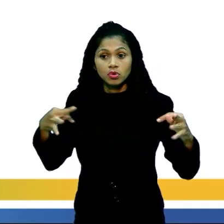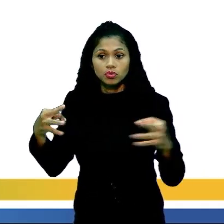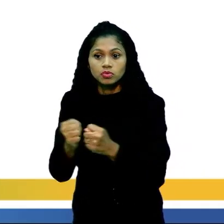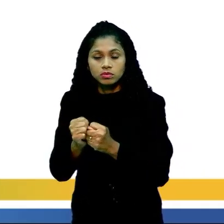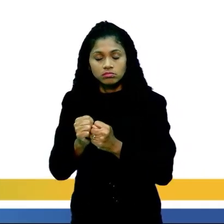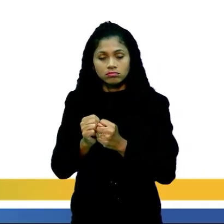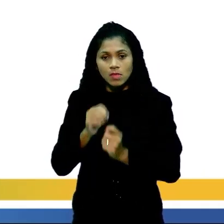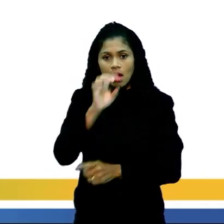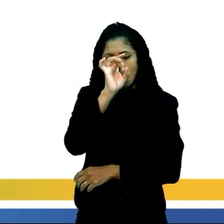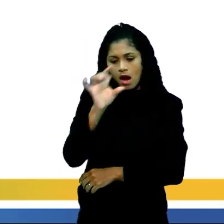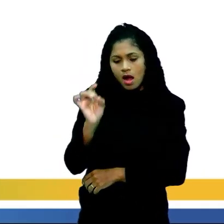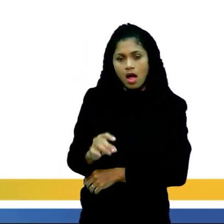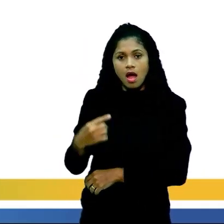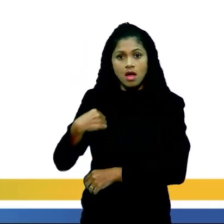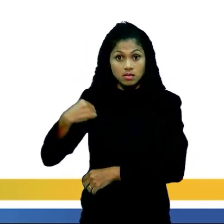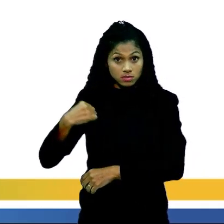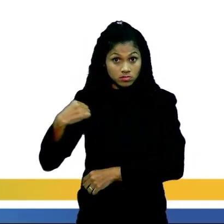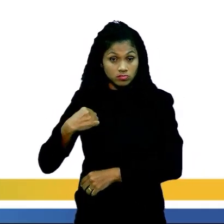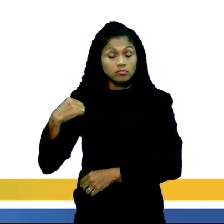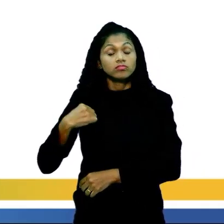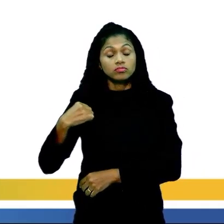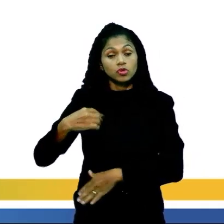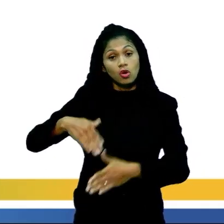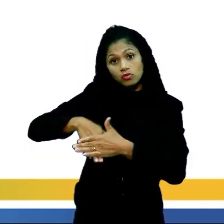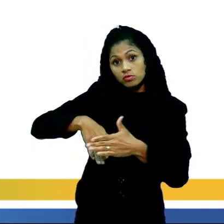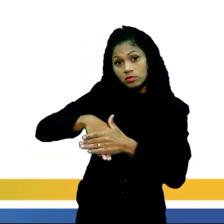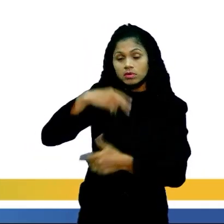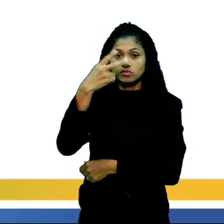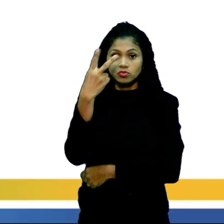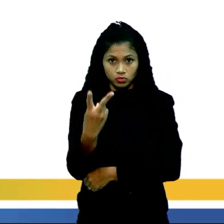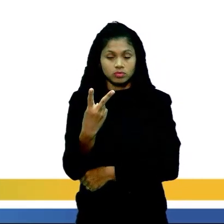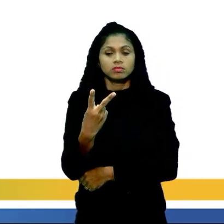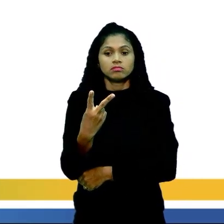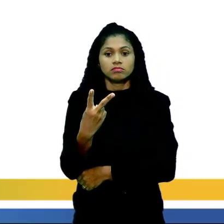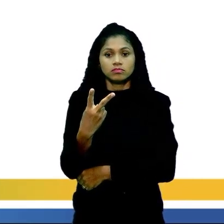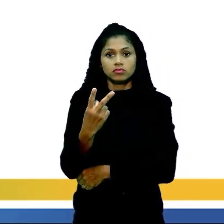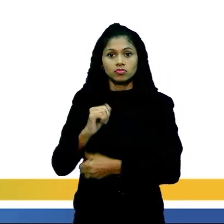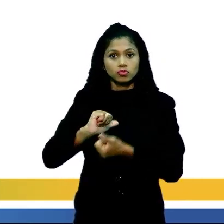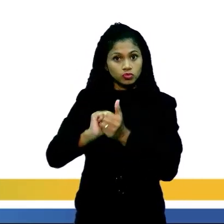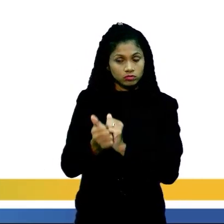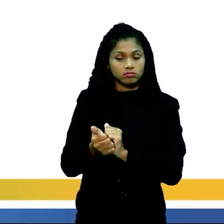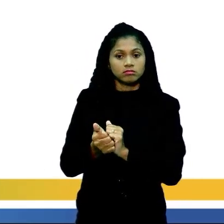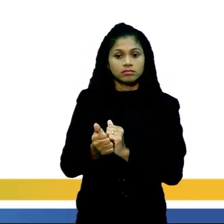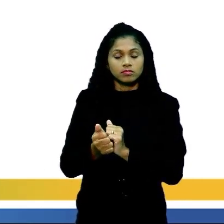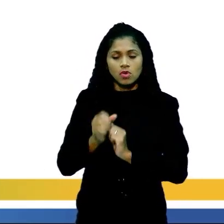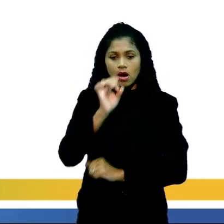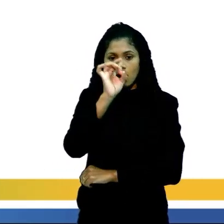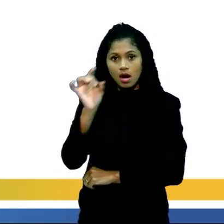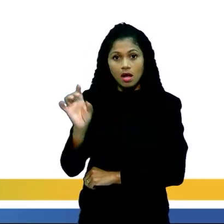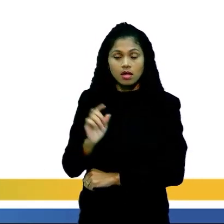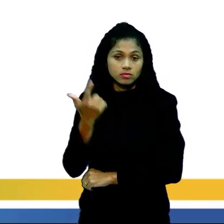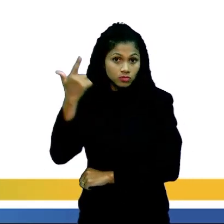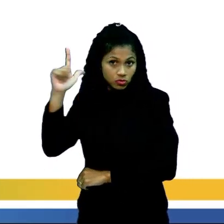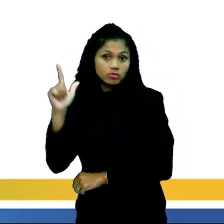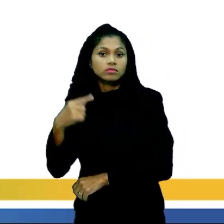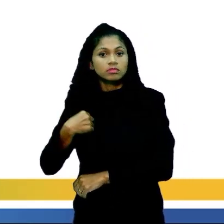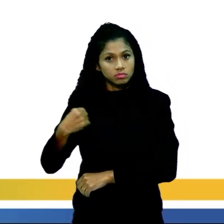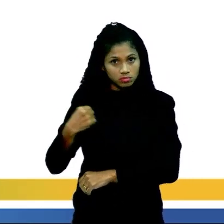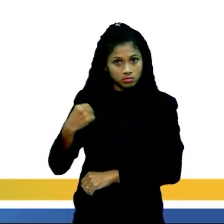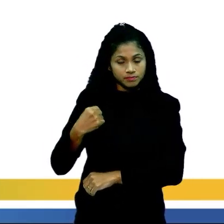cada time joga 2 partidas com cada um dos outros, tá? Com cada um dos outros